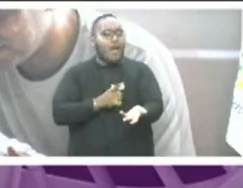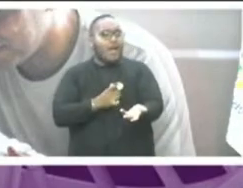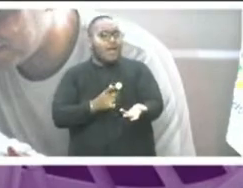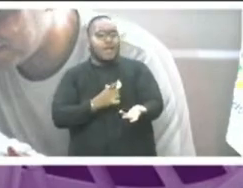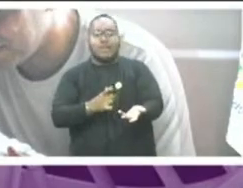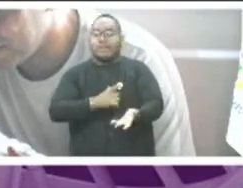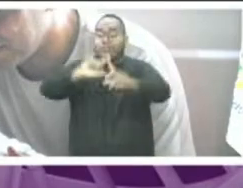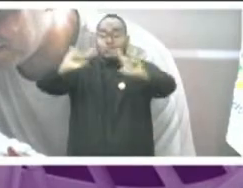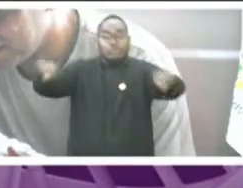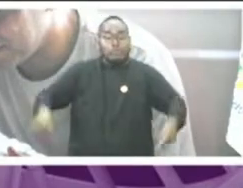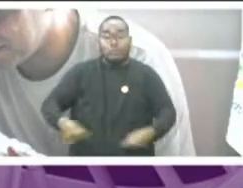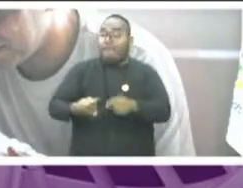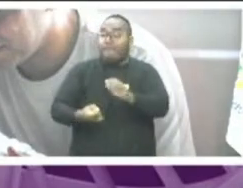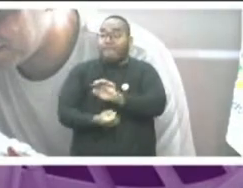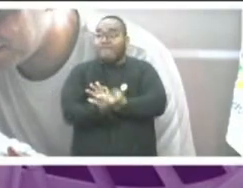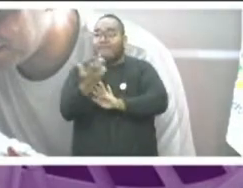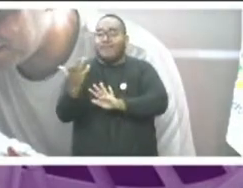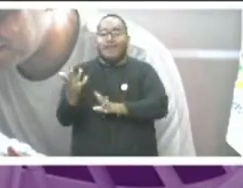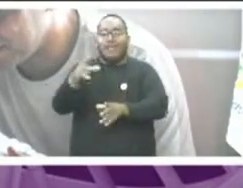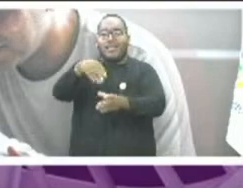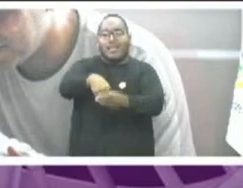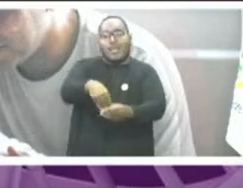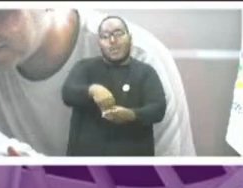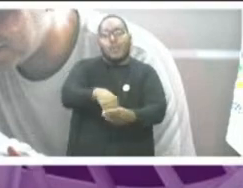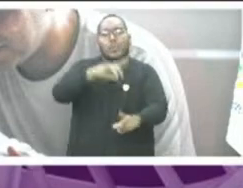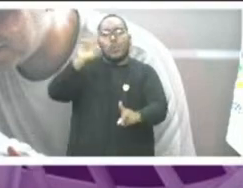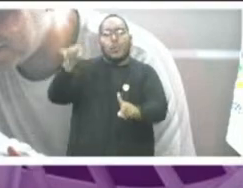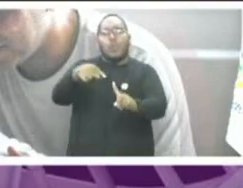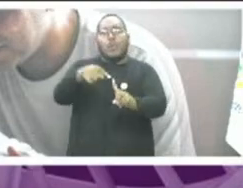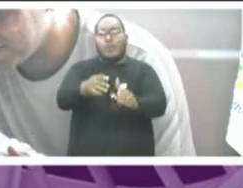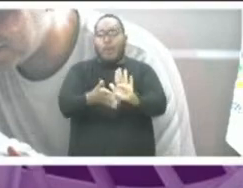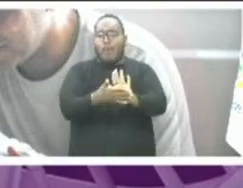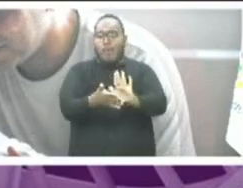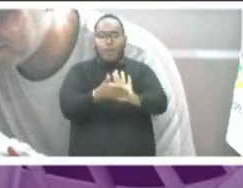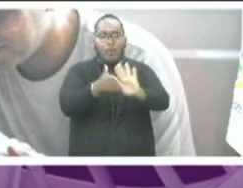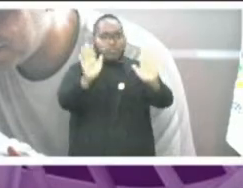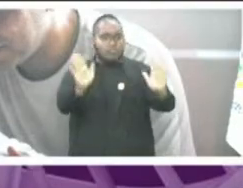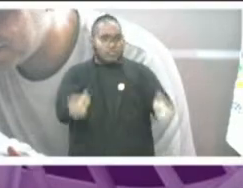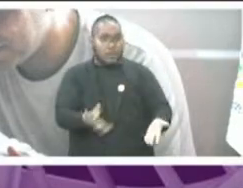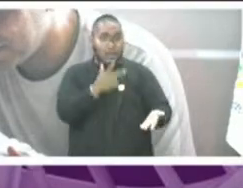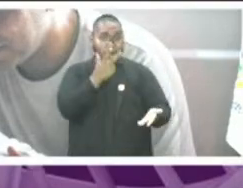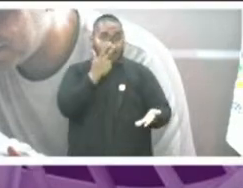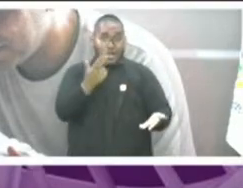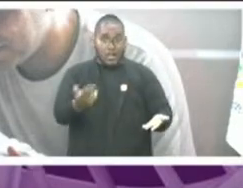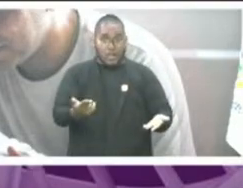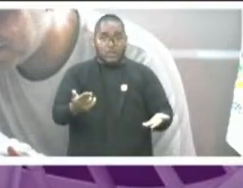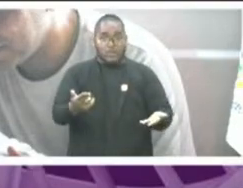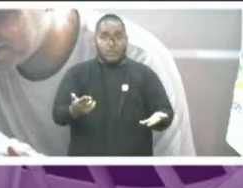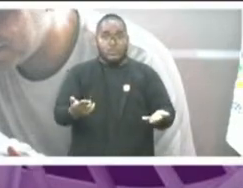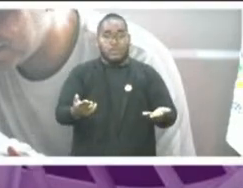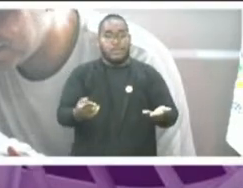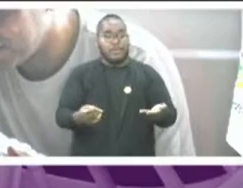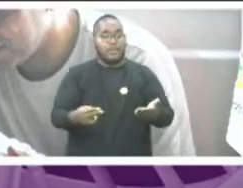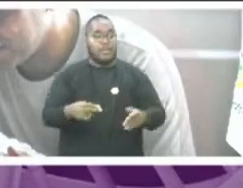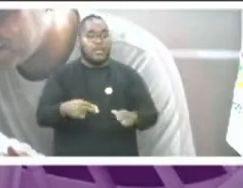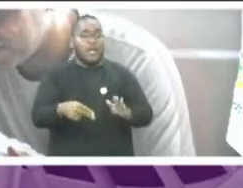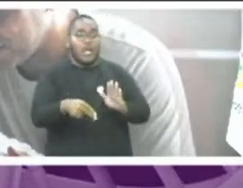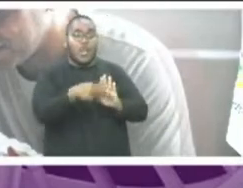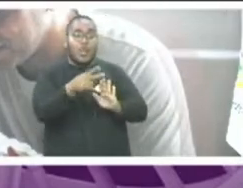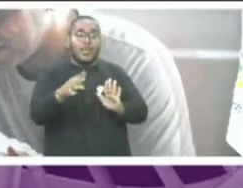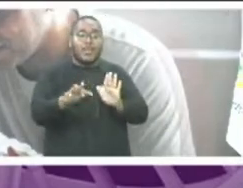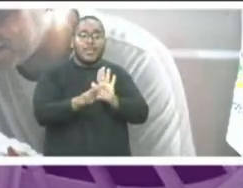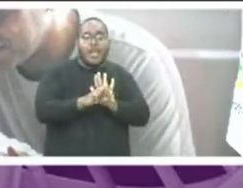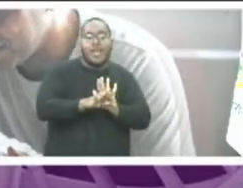desafios dentro desses objetivos que a gente colocou. E eu acho que tanto as notas técnicas quanto a gente está aqui nesse